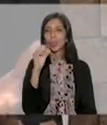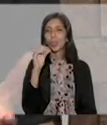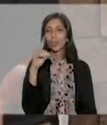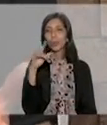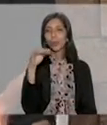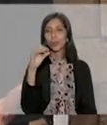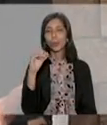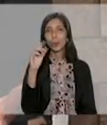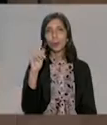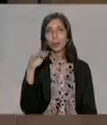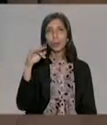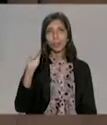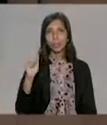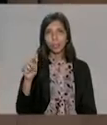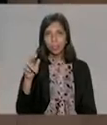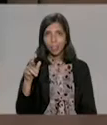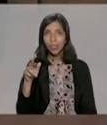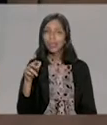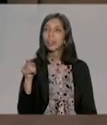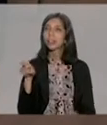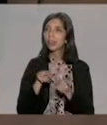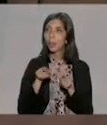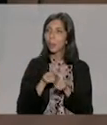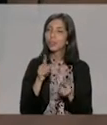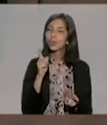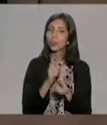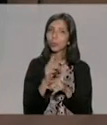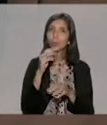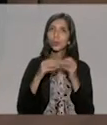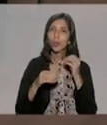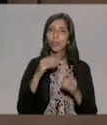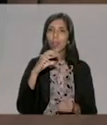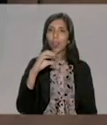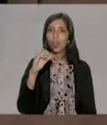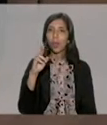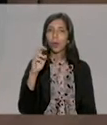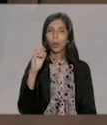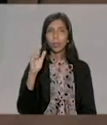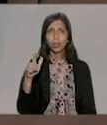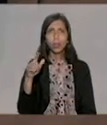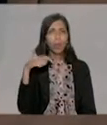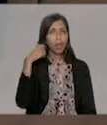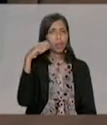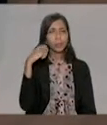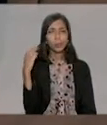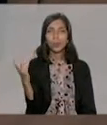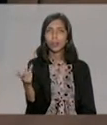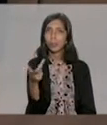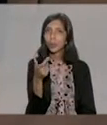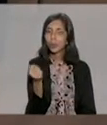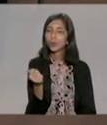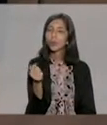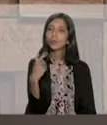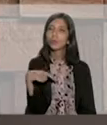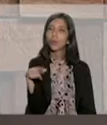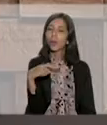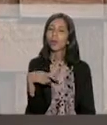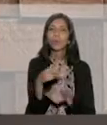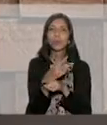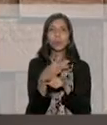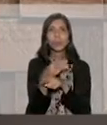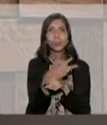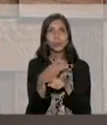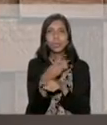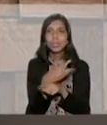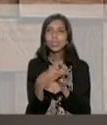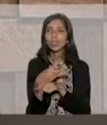uma descoberta de vocês, inclusive, né? Foi no Cordel, Deus, né? Foi Cordel. Ator extraordinário. A gente estava procurando